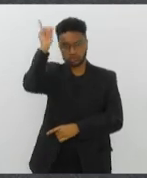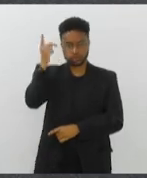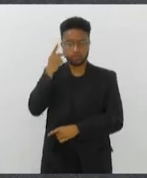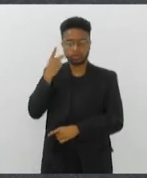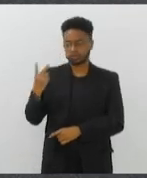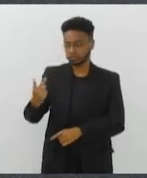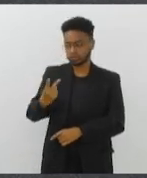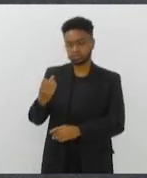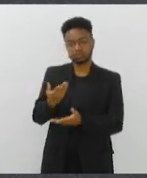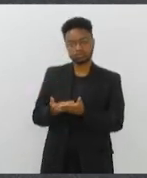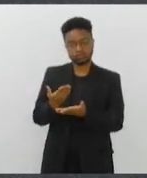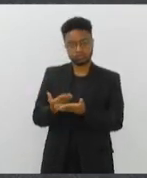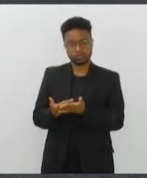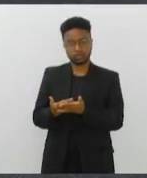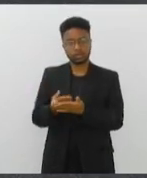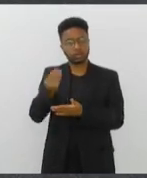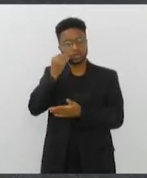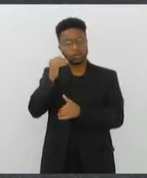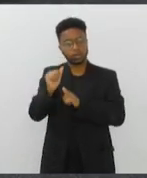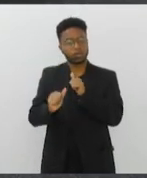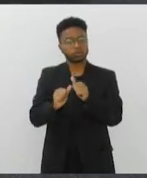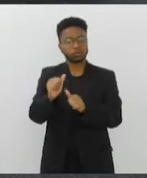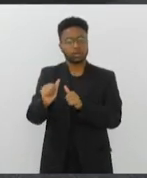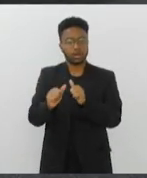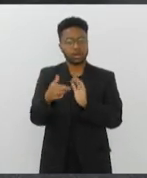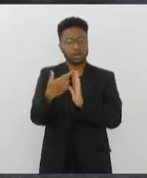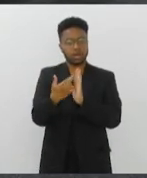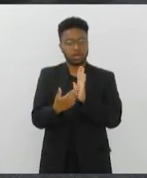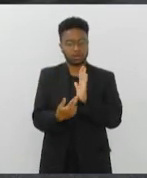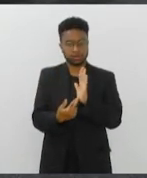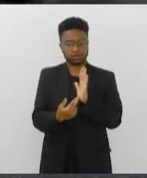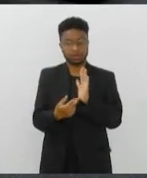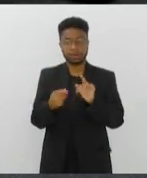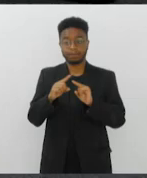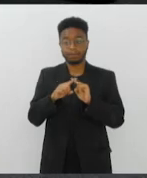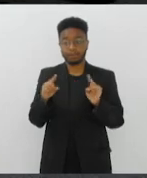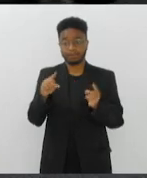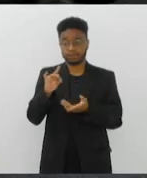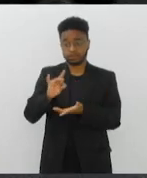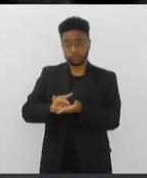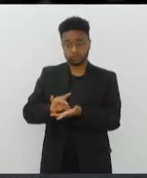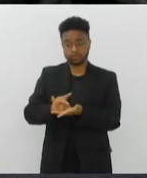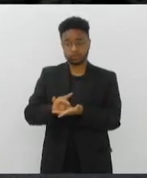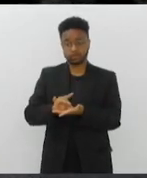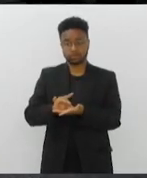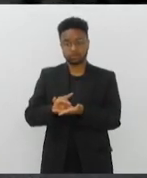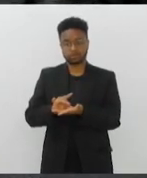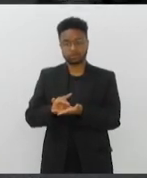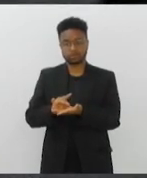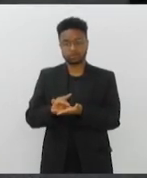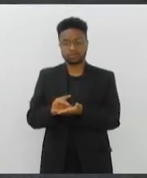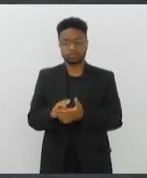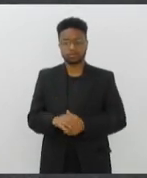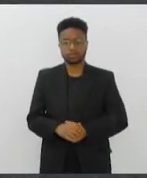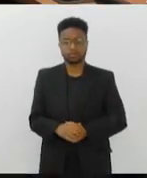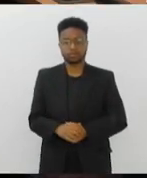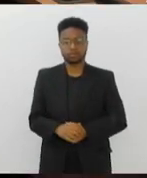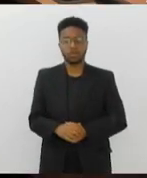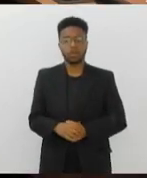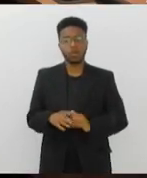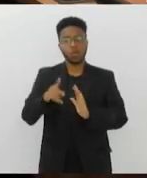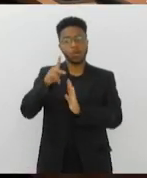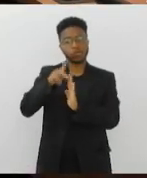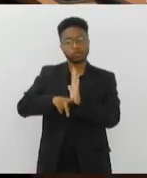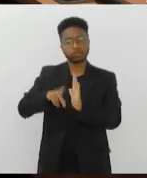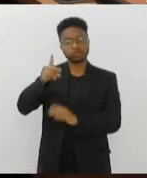estudando uma modernização desse código. Na verdade, Luiz Paulo, esse projeto